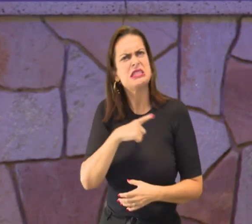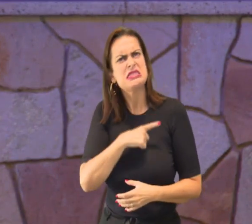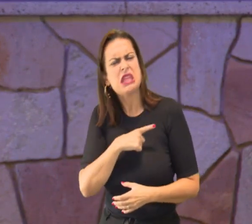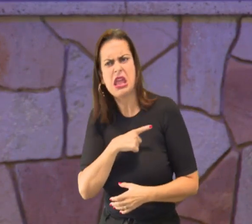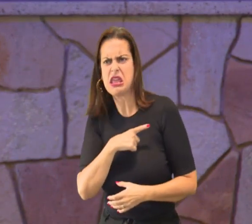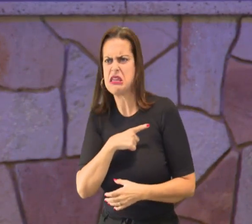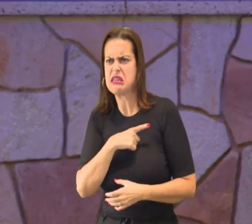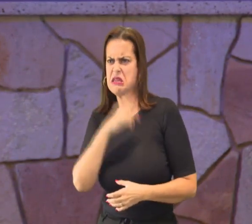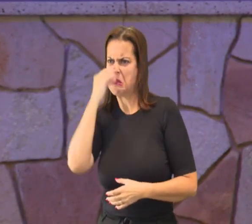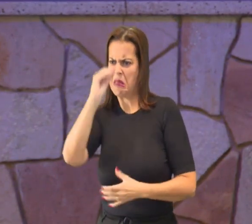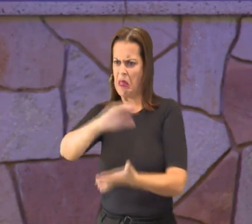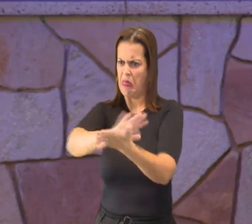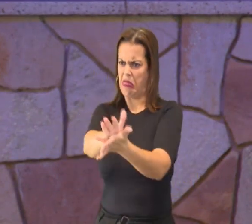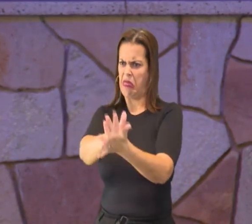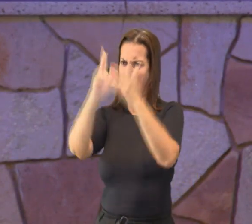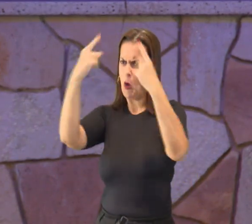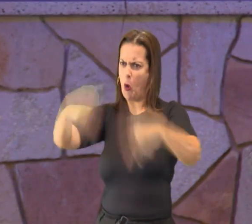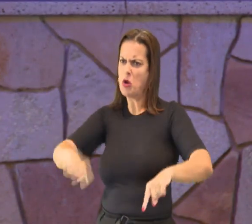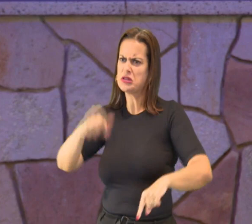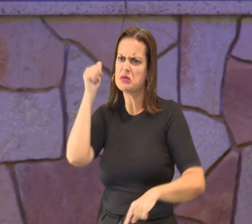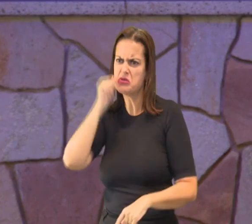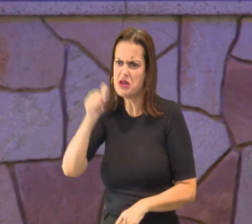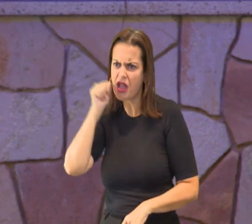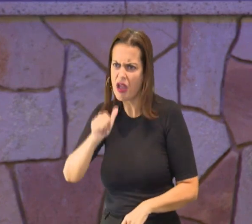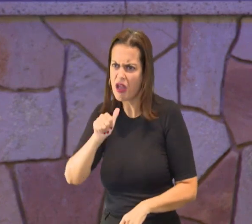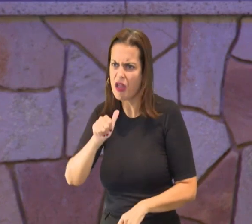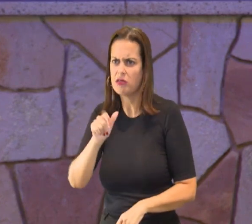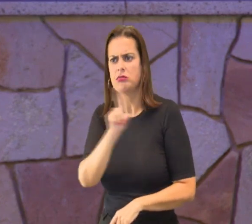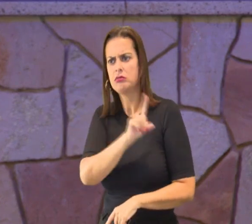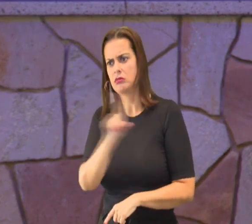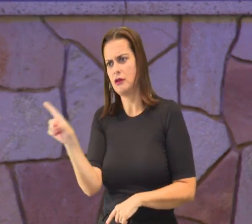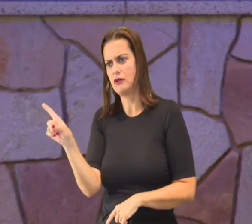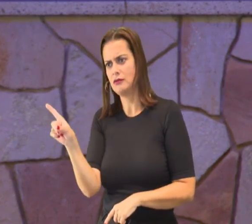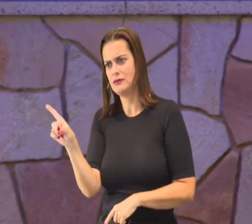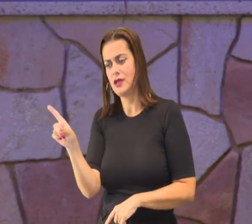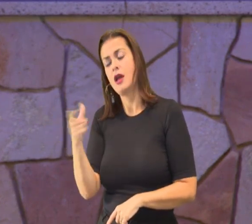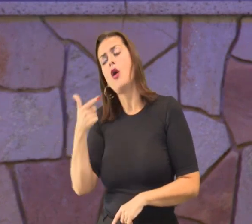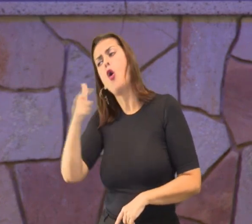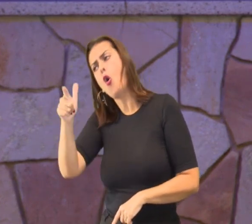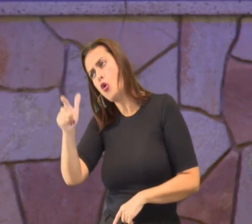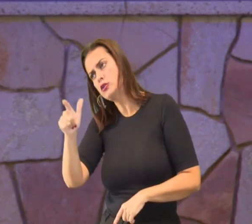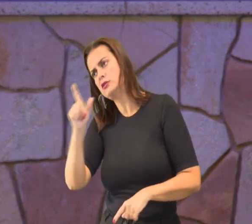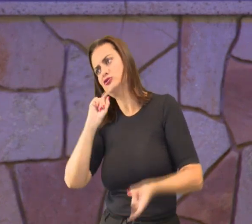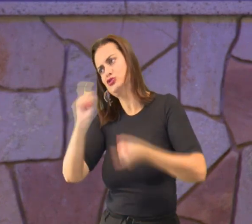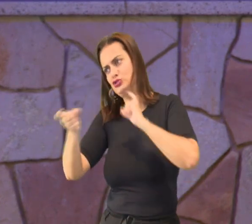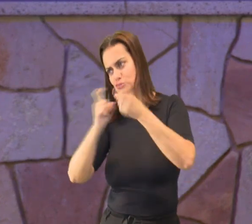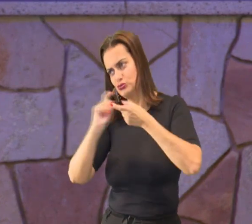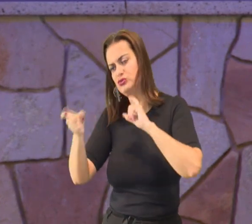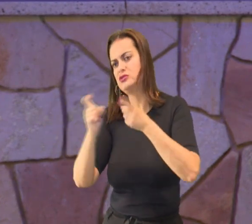algum preconceito patriarcal porque os machos? Uma outra discussão teológica muito interessante.